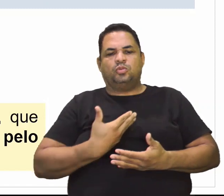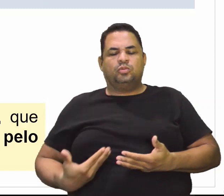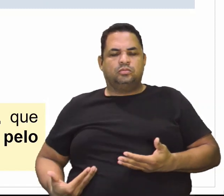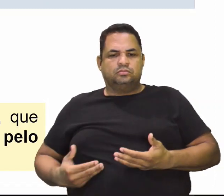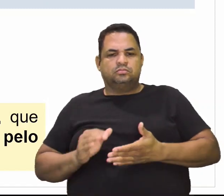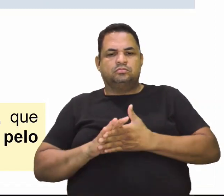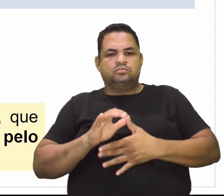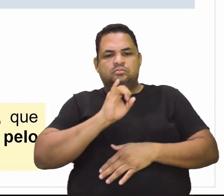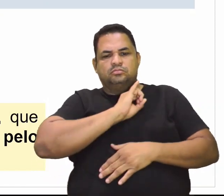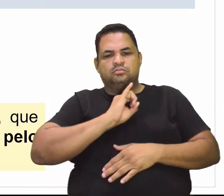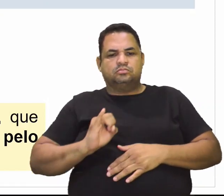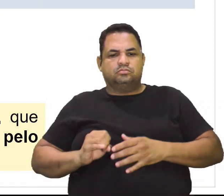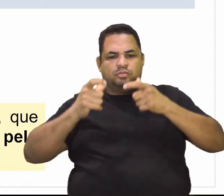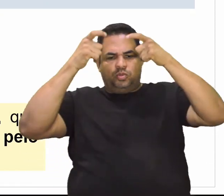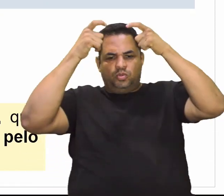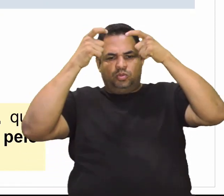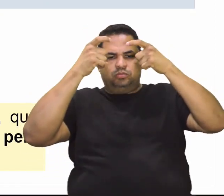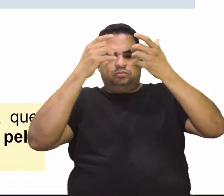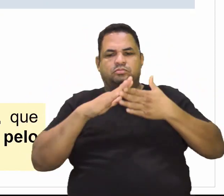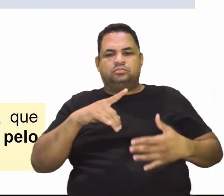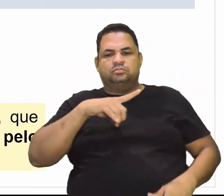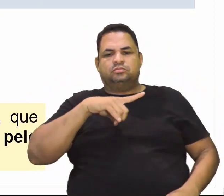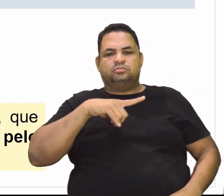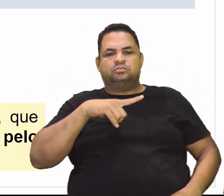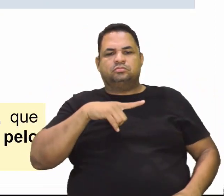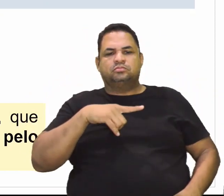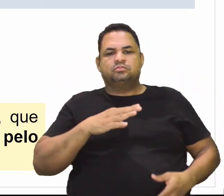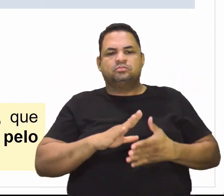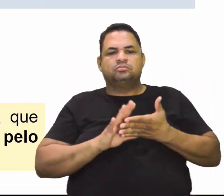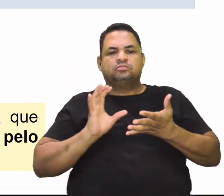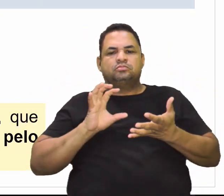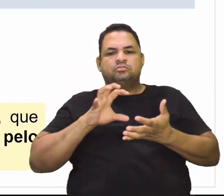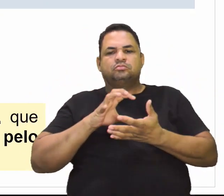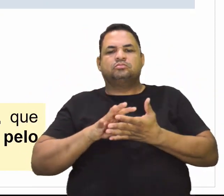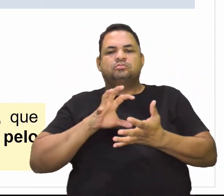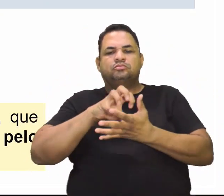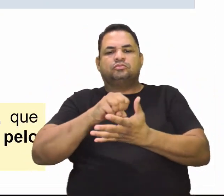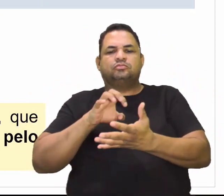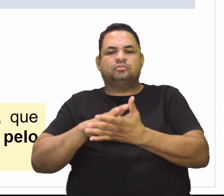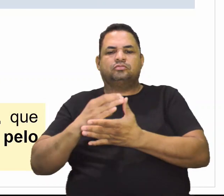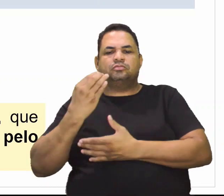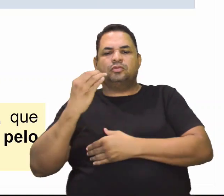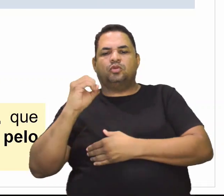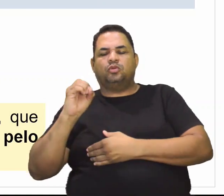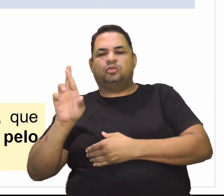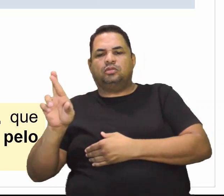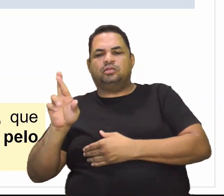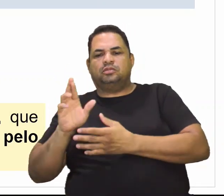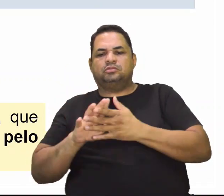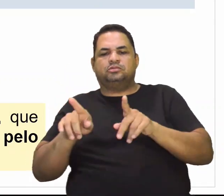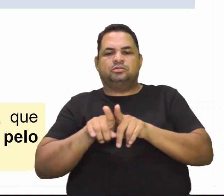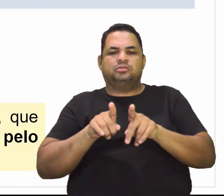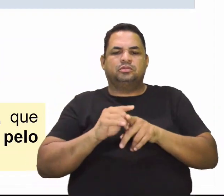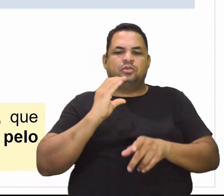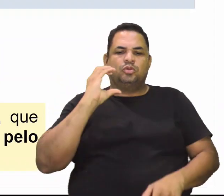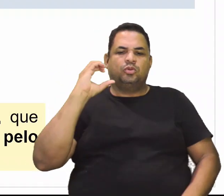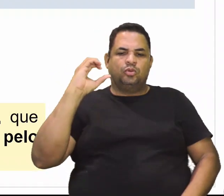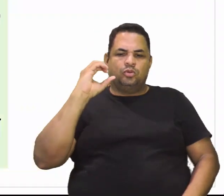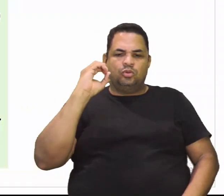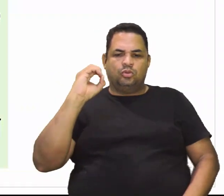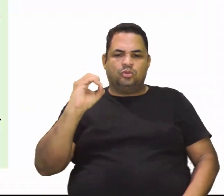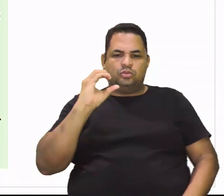a intensificar a expansão romana. Roma que conquista a terra do Oriente e do Ocidente.